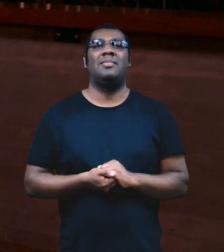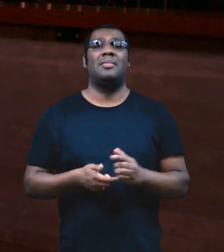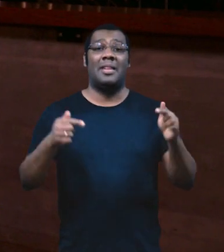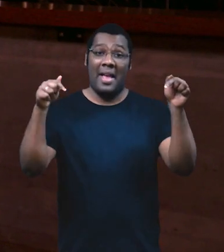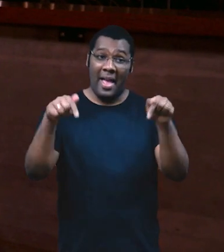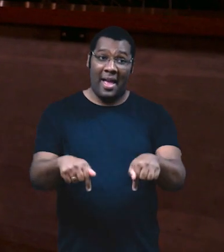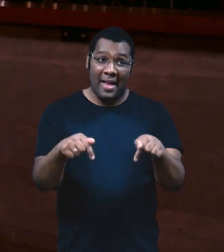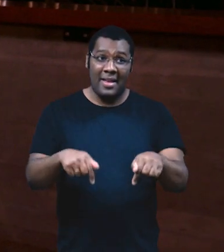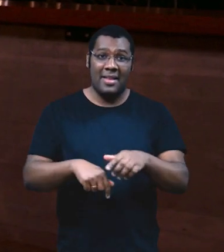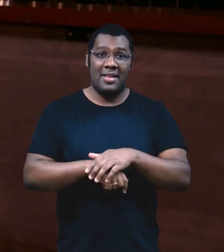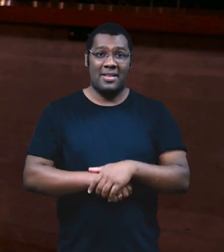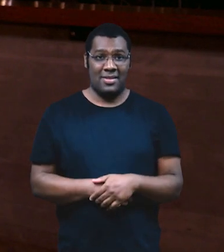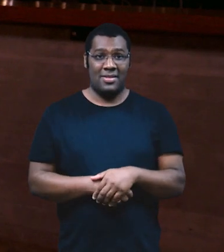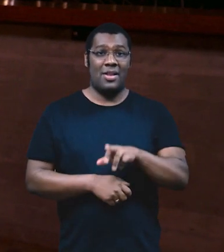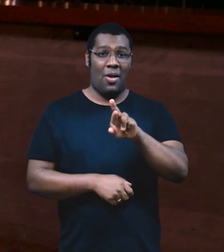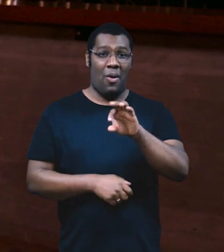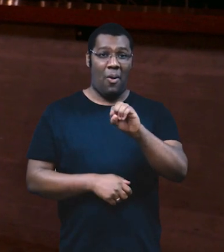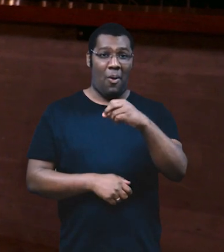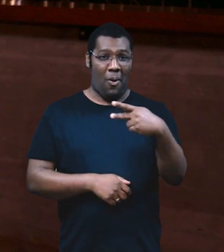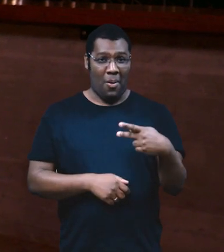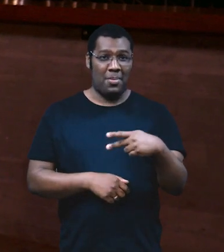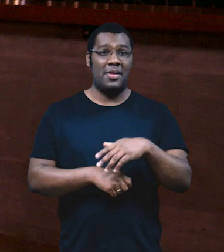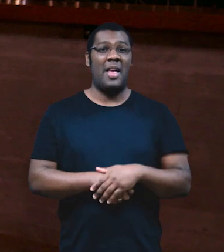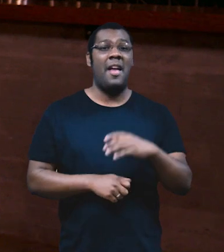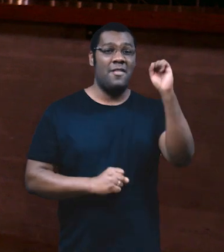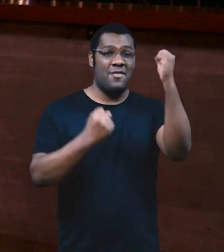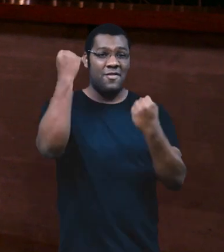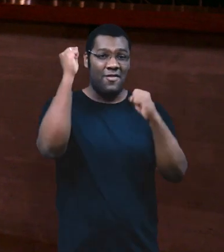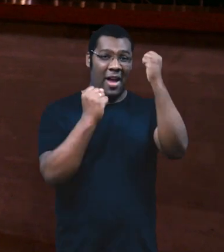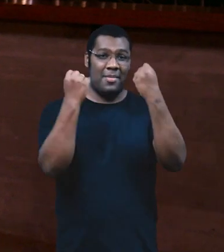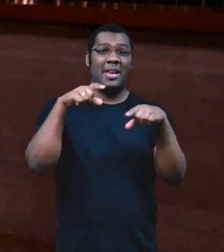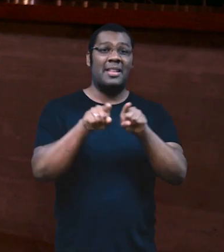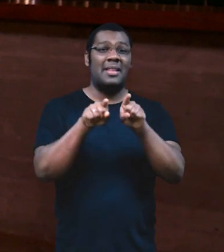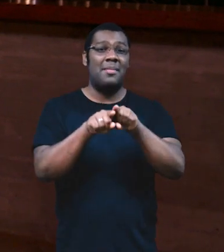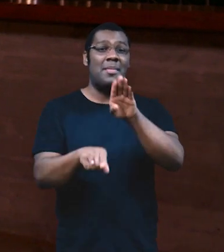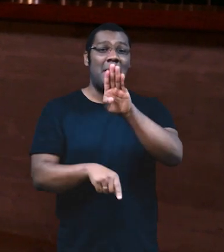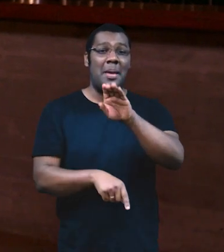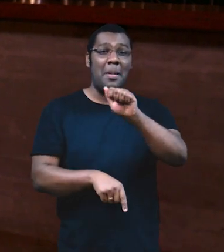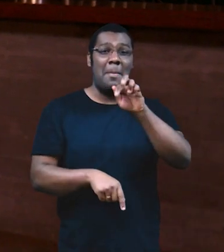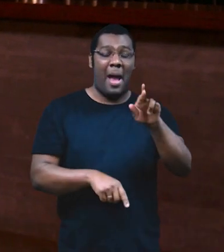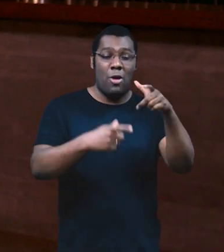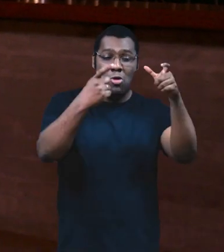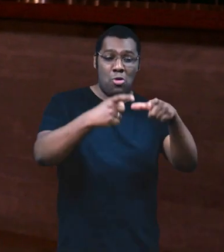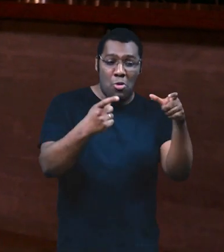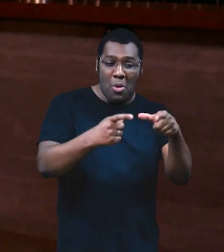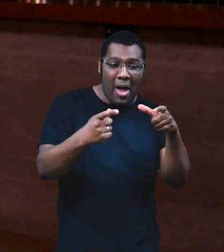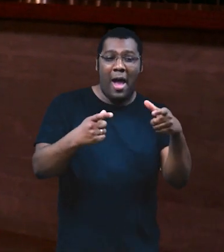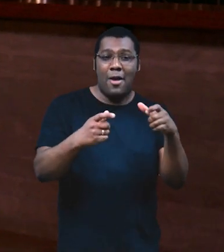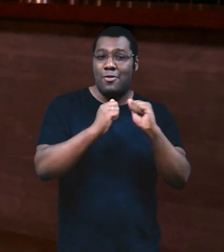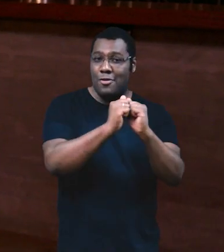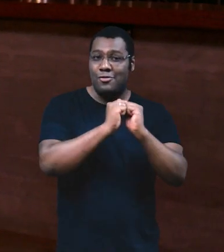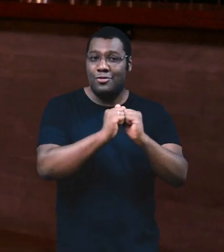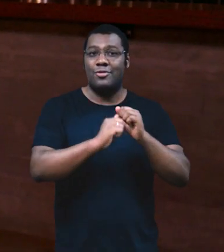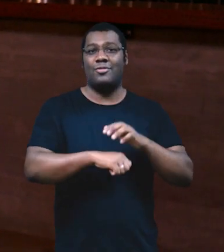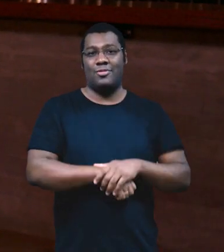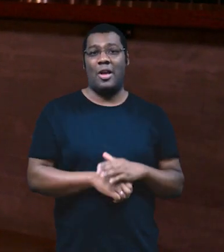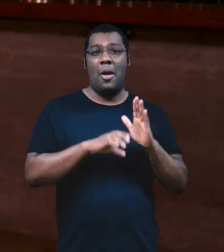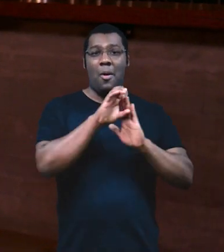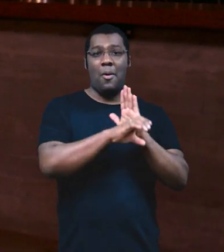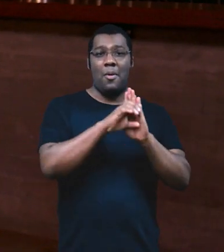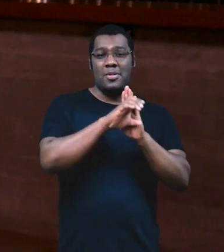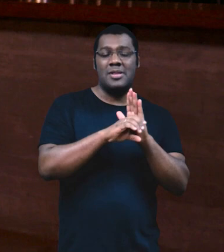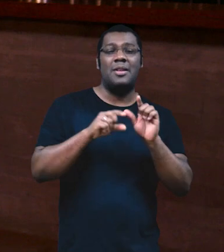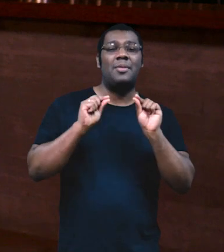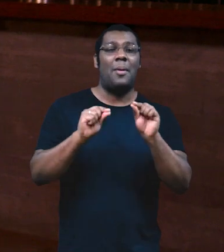aqui, na Hope Capital Beer, a fábrica e o bar estão em um mesmo lugar. É o conceito de brewpub, onde aqui